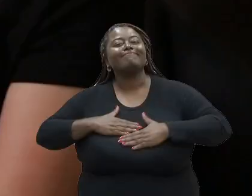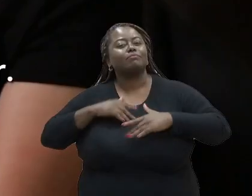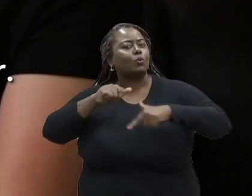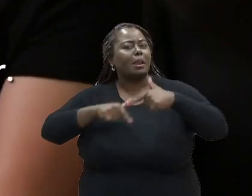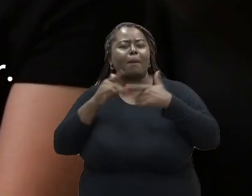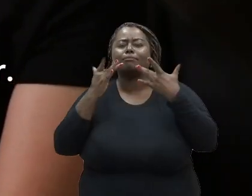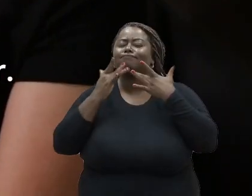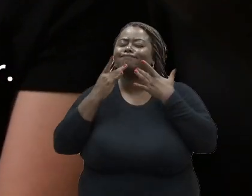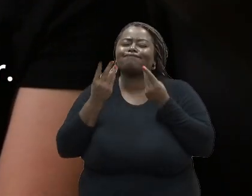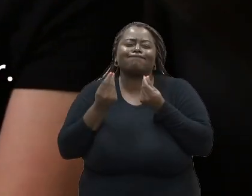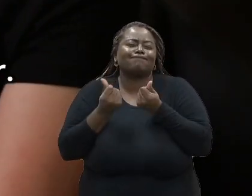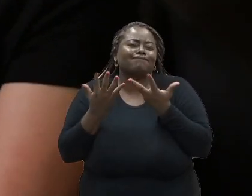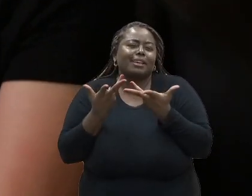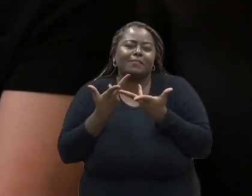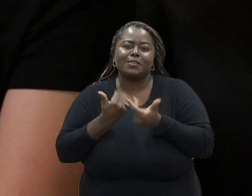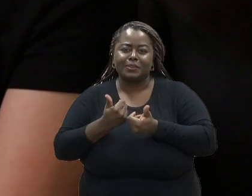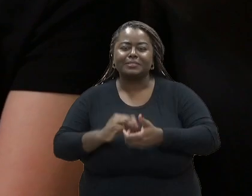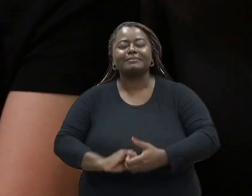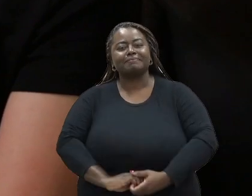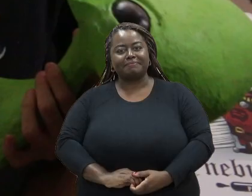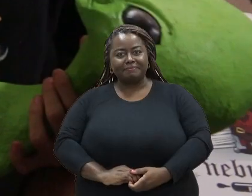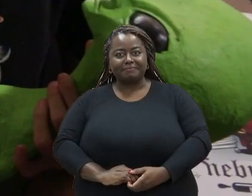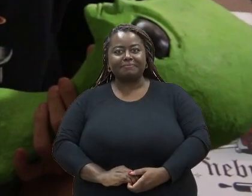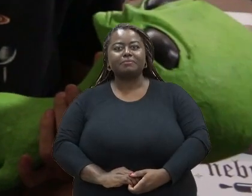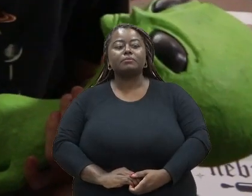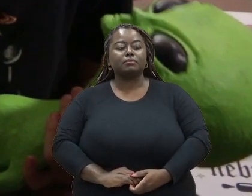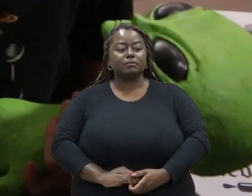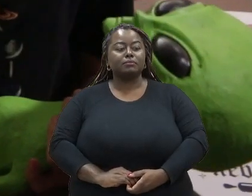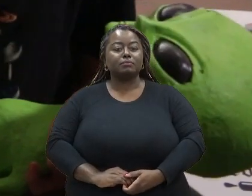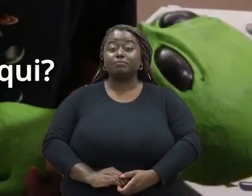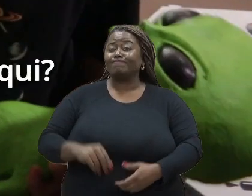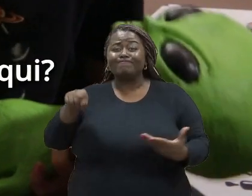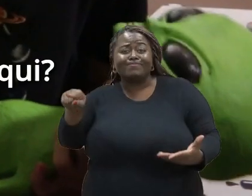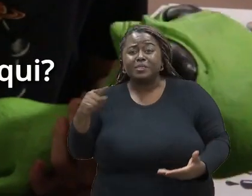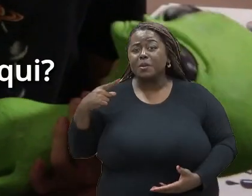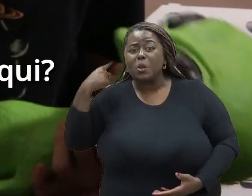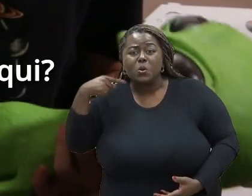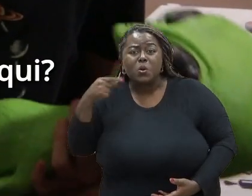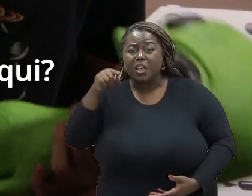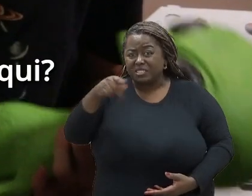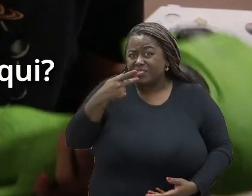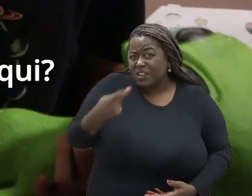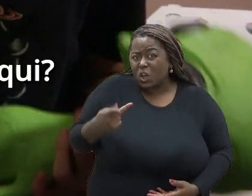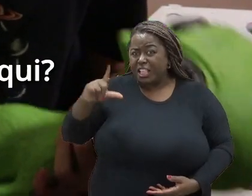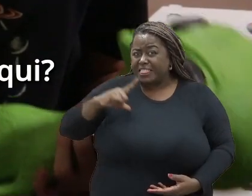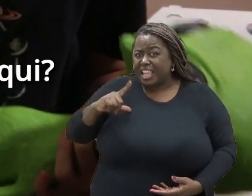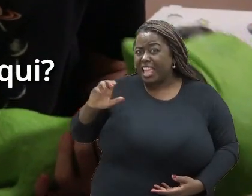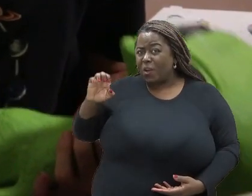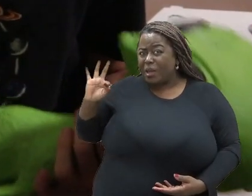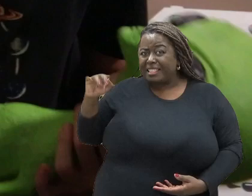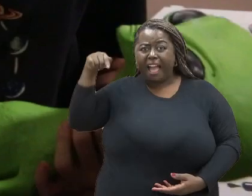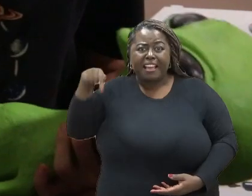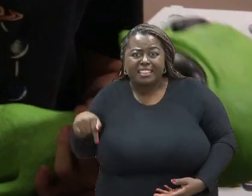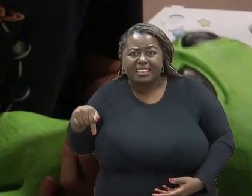muito gostoso, é um processo muito gostoso de se fazer. Isso é uma loucura! Você tá me dizendo que tinha um alien aqui...